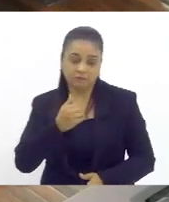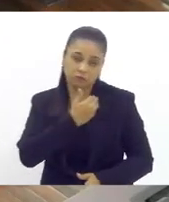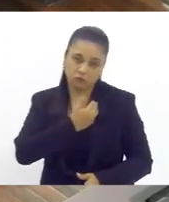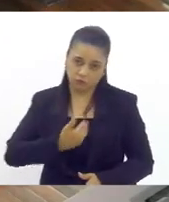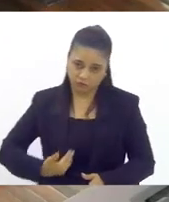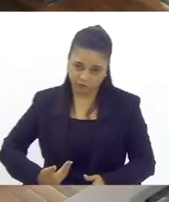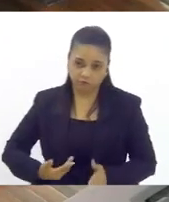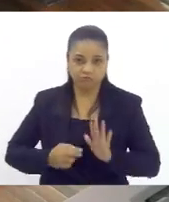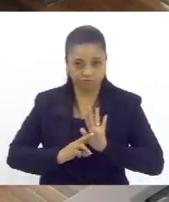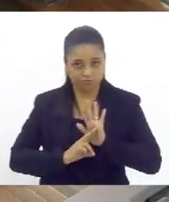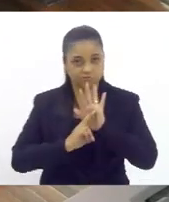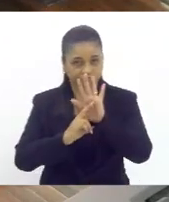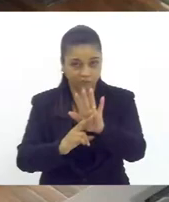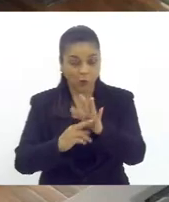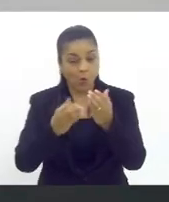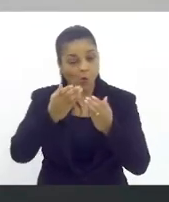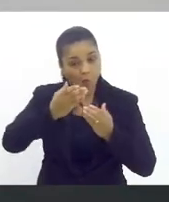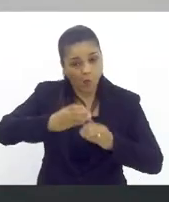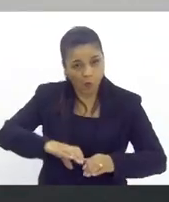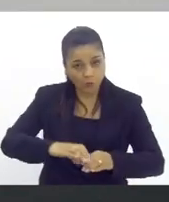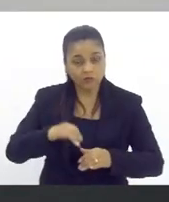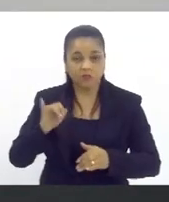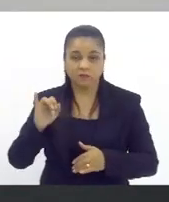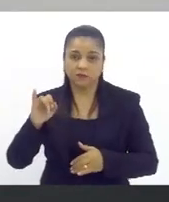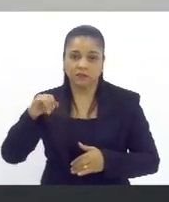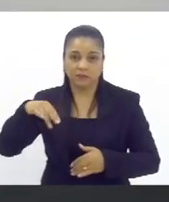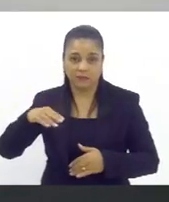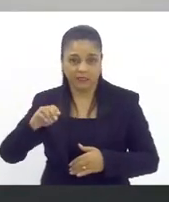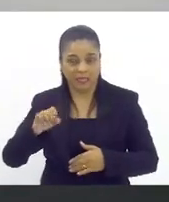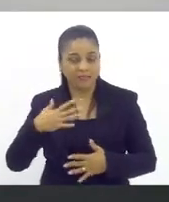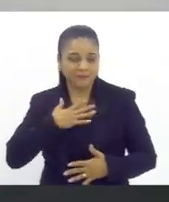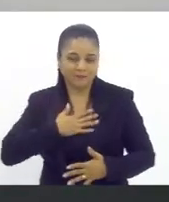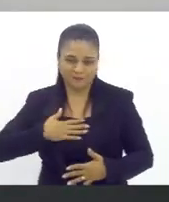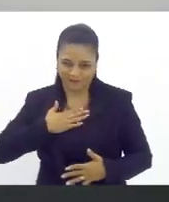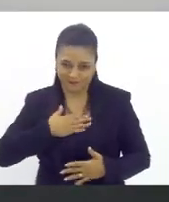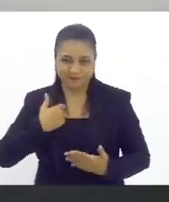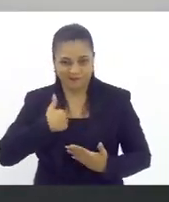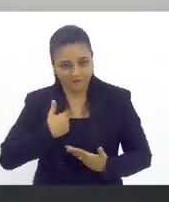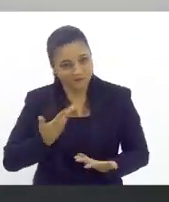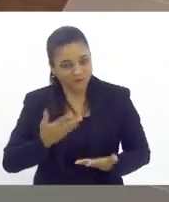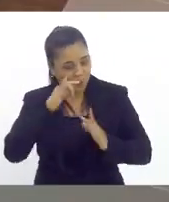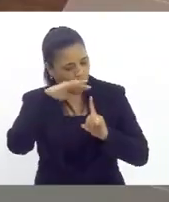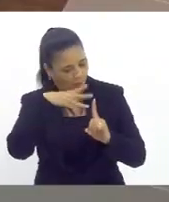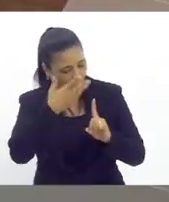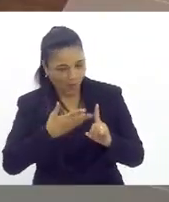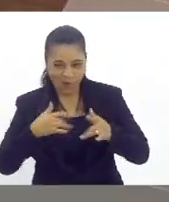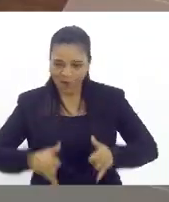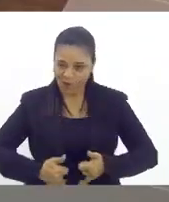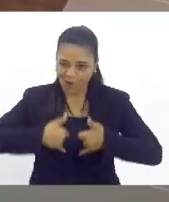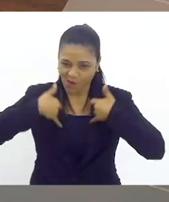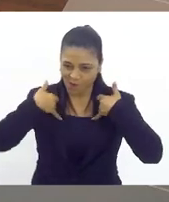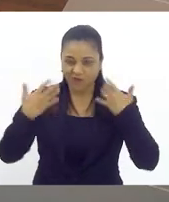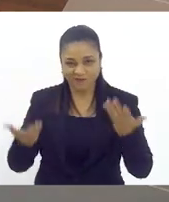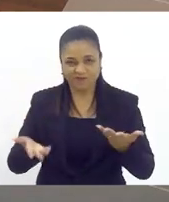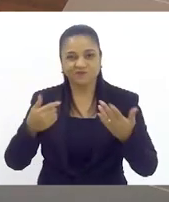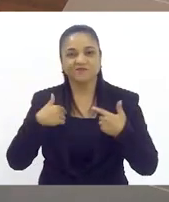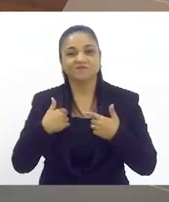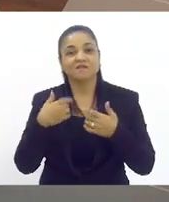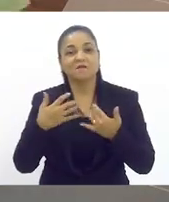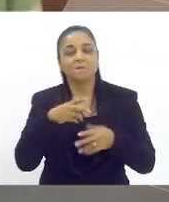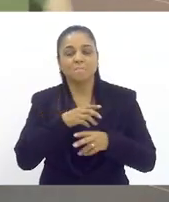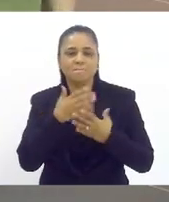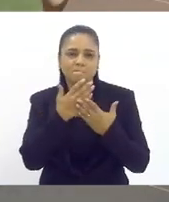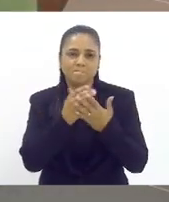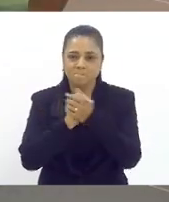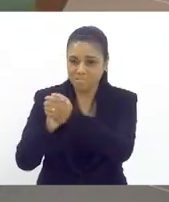sendo uma concursada do eneia o que muito me agrada Obrigada minha que é cumprimentando todos aqui da mesa